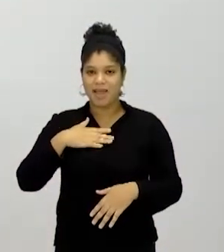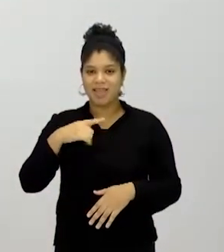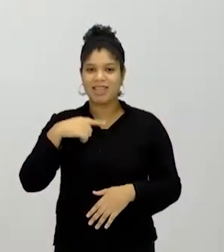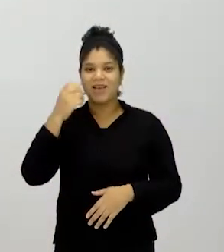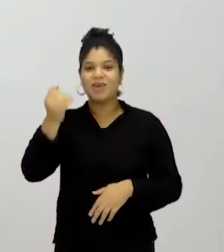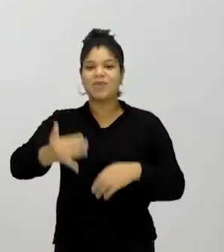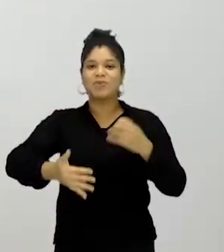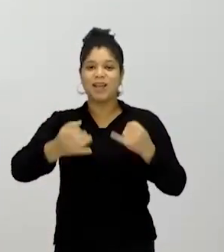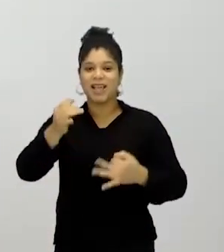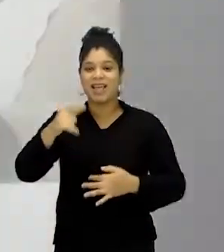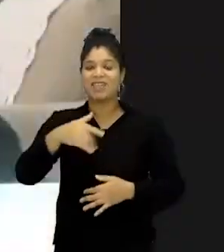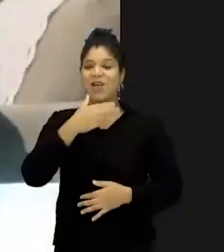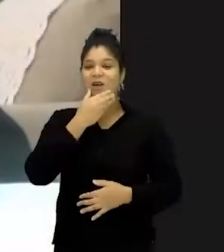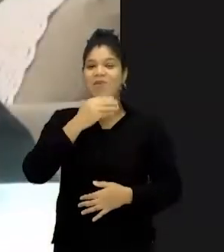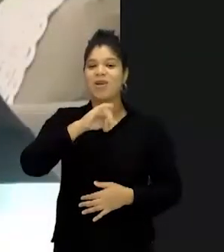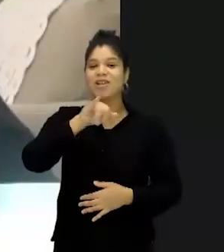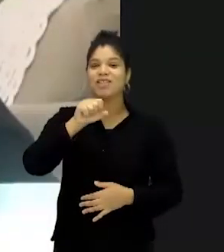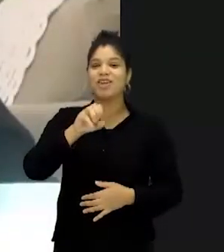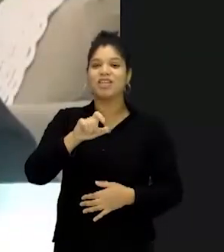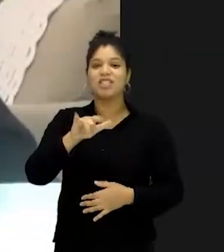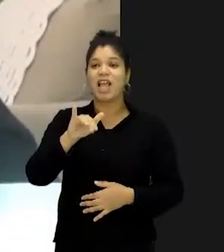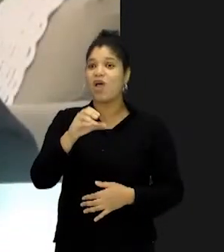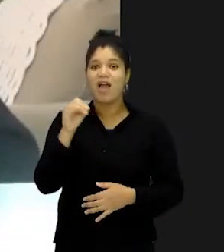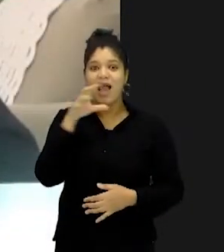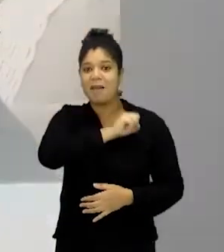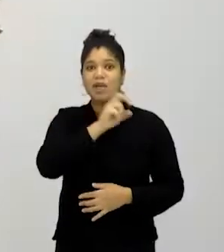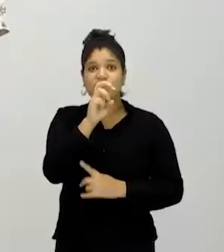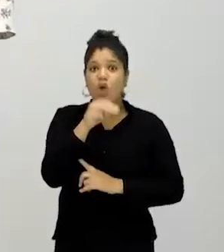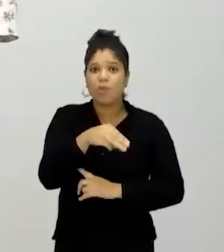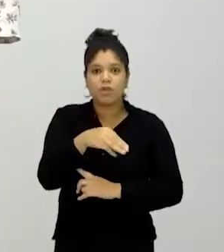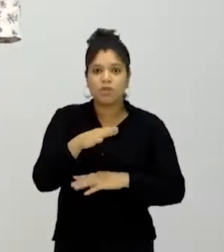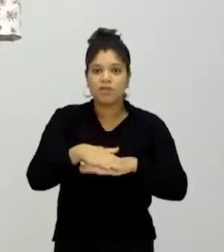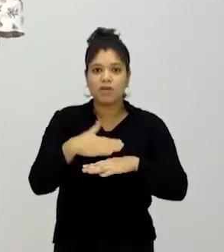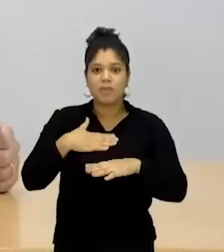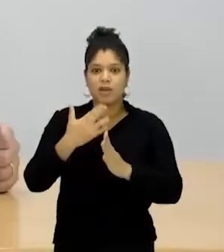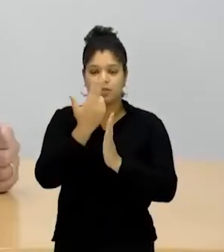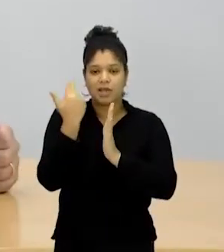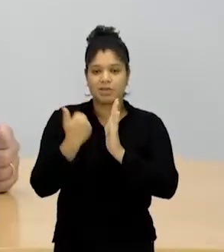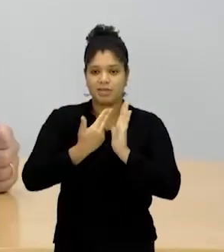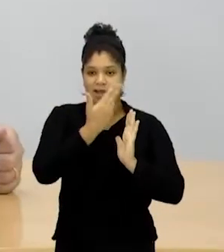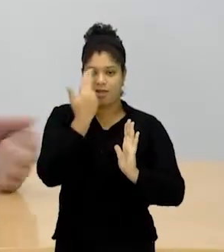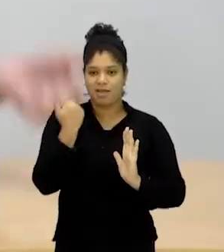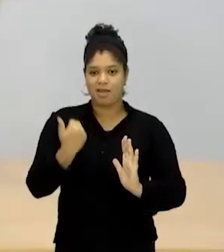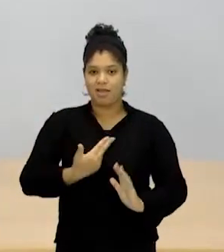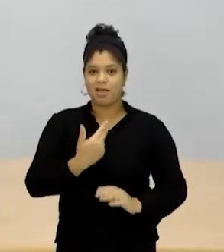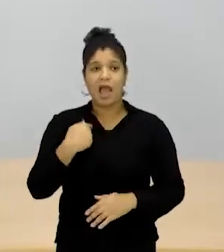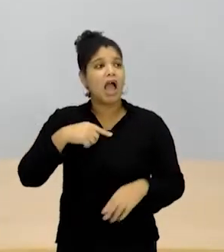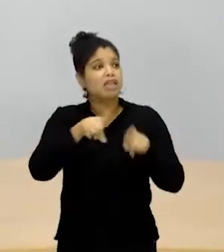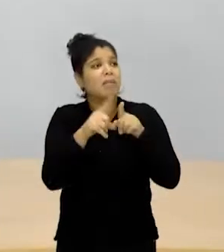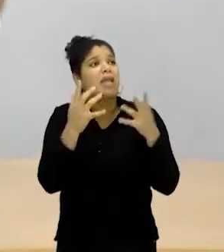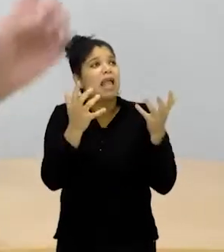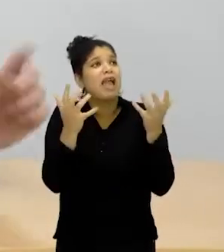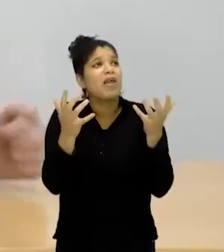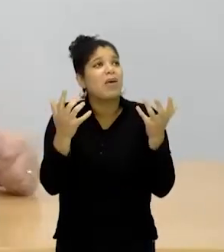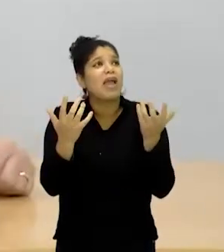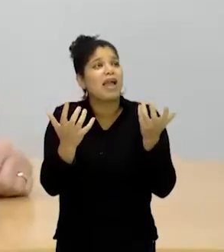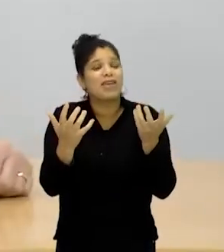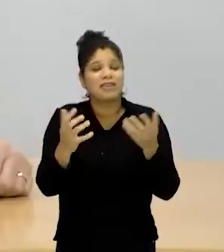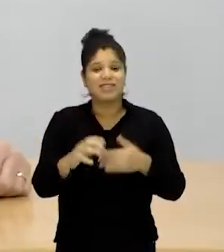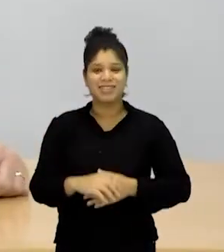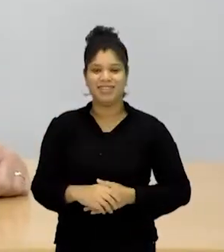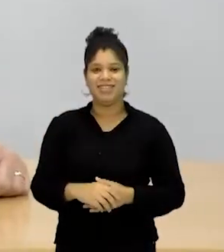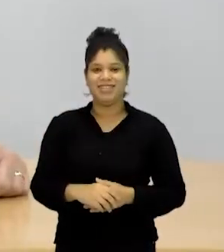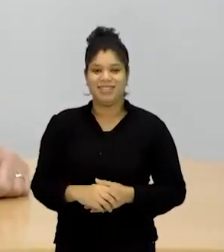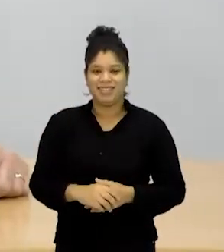aqui pro Josélio que você fez em 5 minutos. 5 minutos fez minha caricatura. Olha que bacana. Um gênio. Eu também quero, hein? Eu também quero.